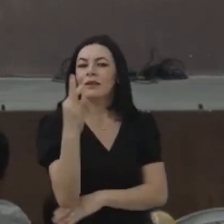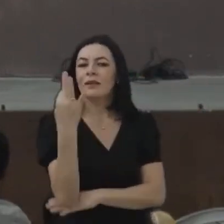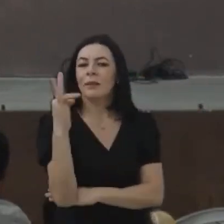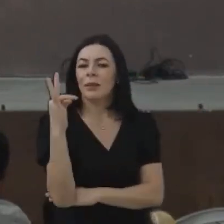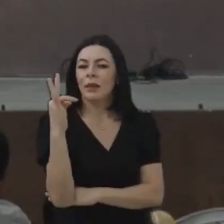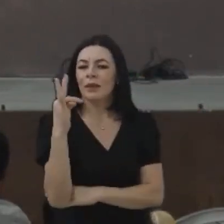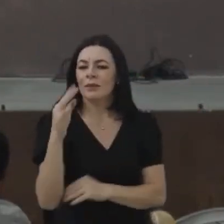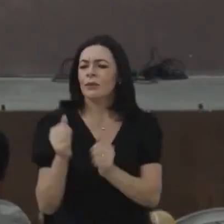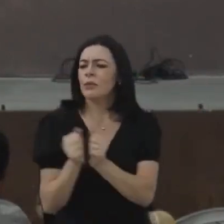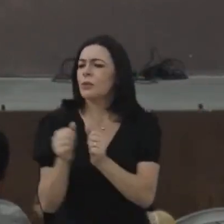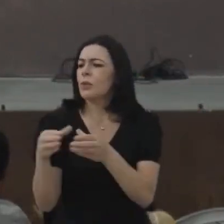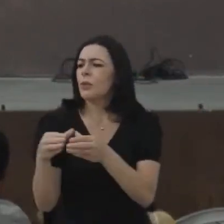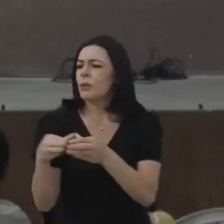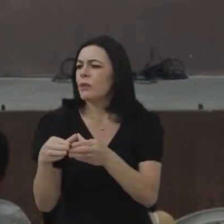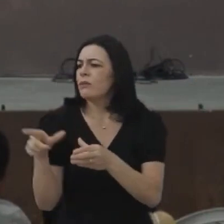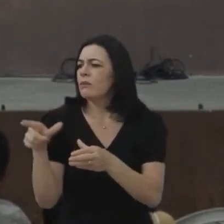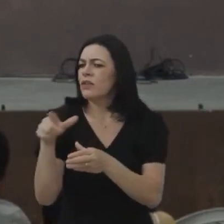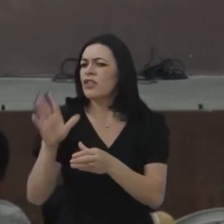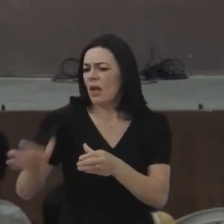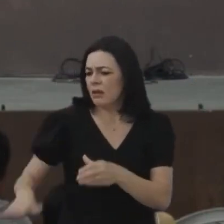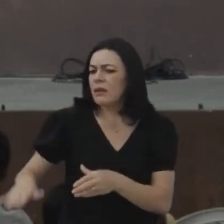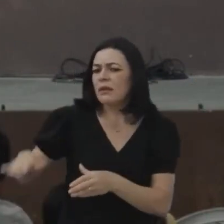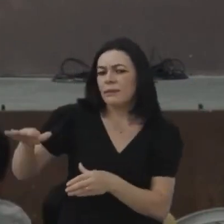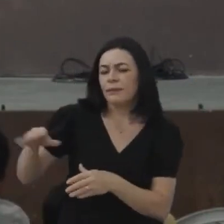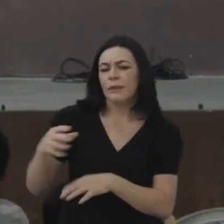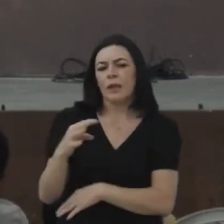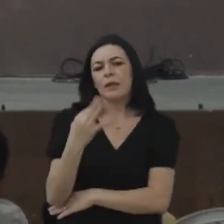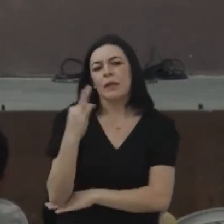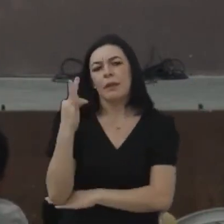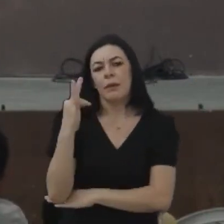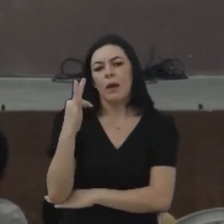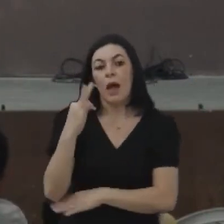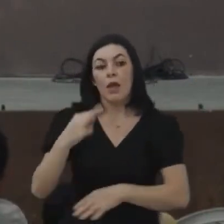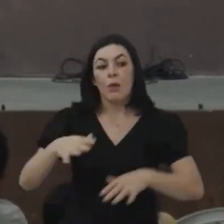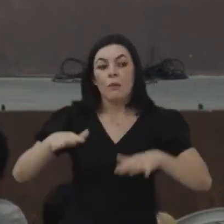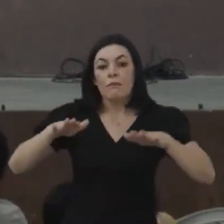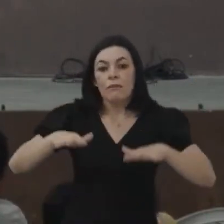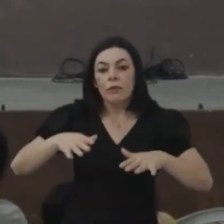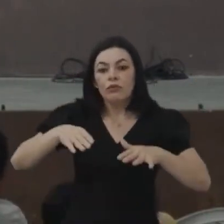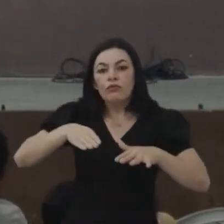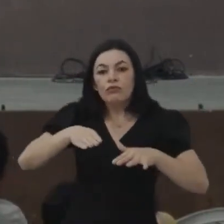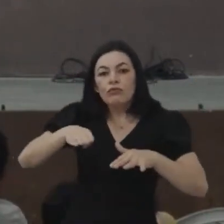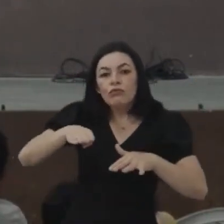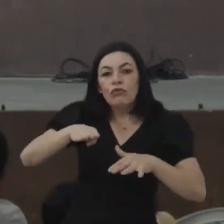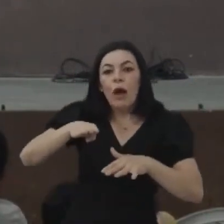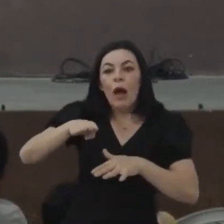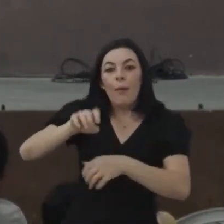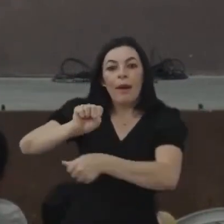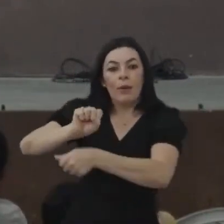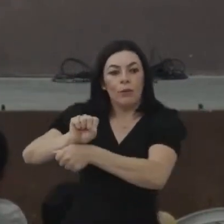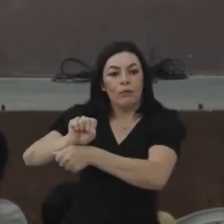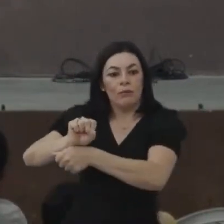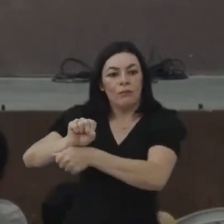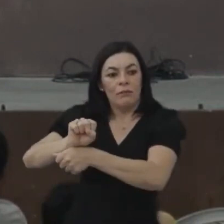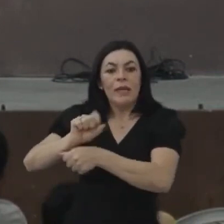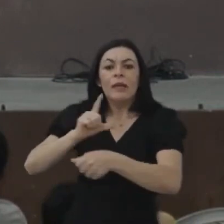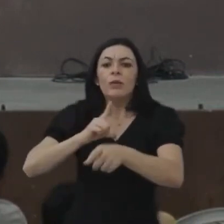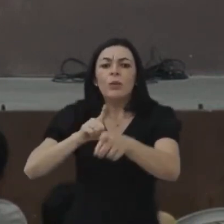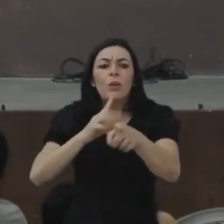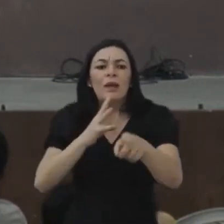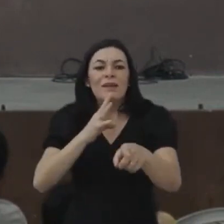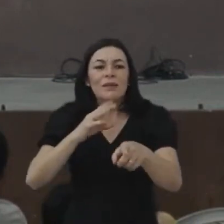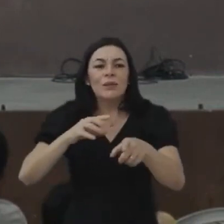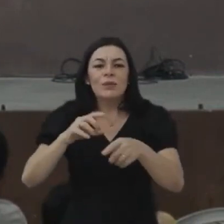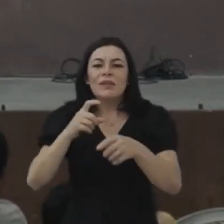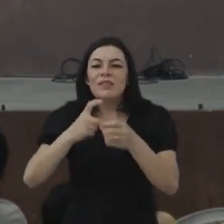os meninos, né? Os meninos já grandes, eu parei numa estrada de chão, essas estradas que dá acesso, para quem já foi no Sítio